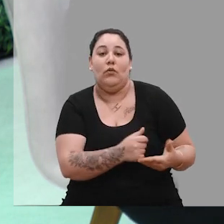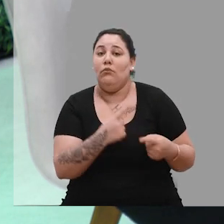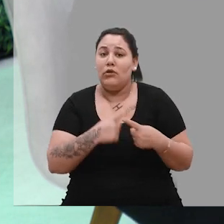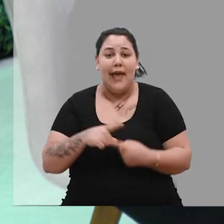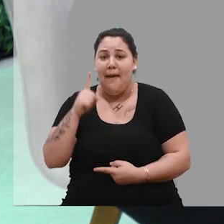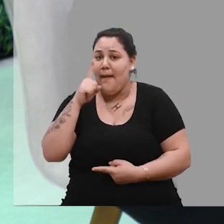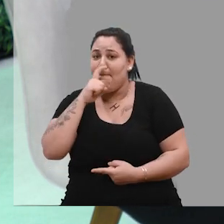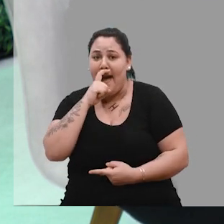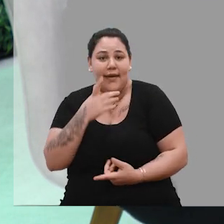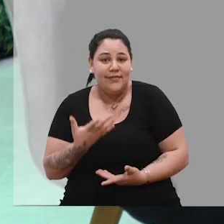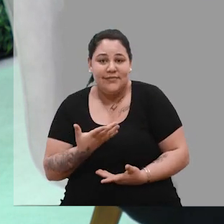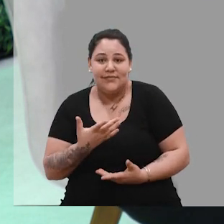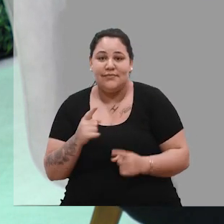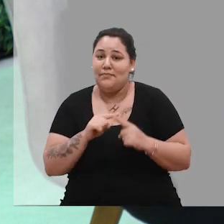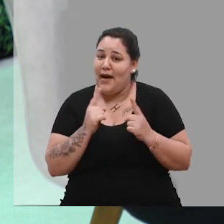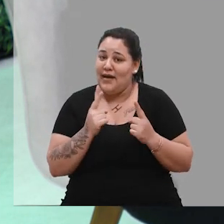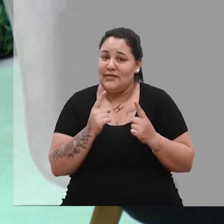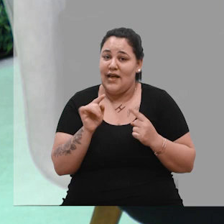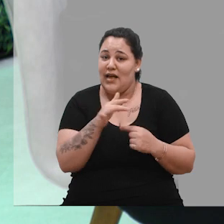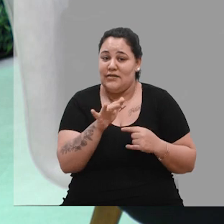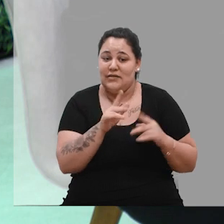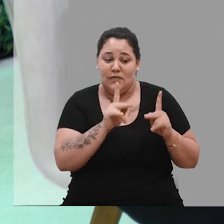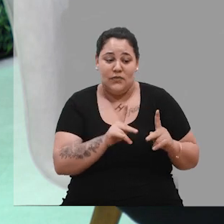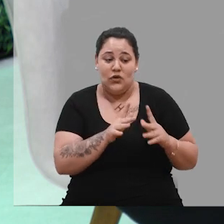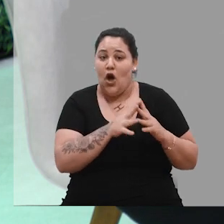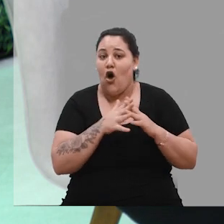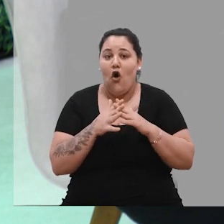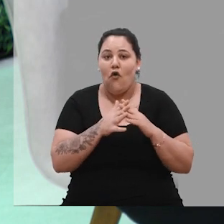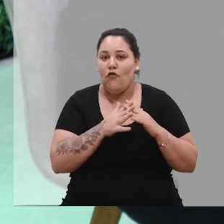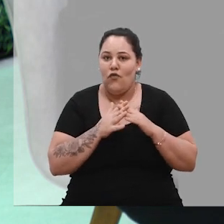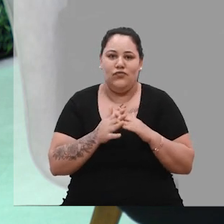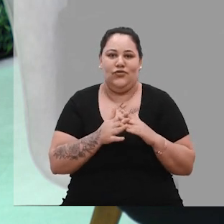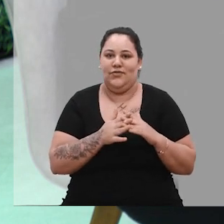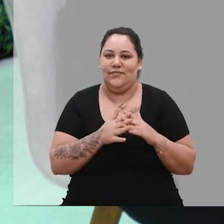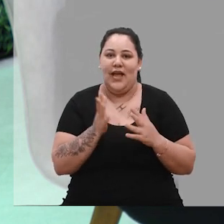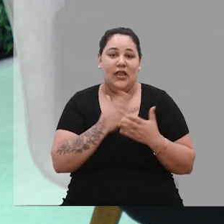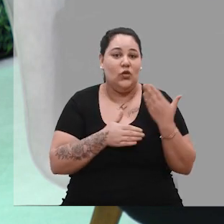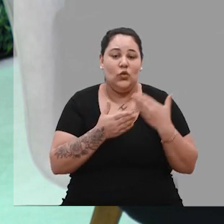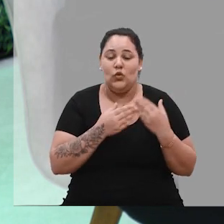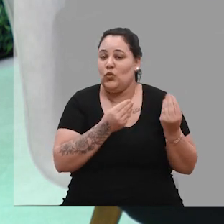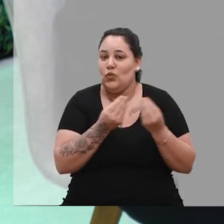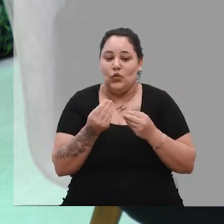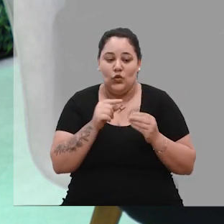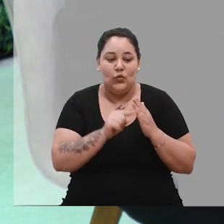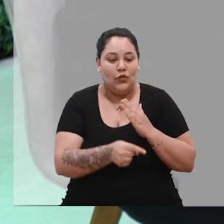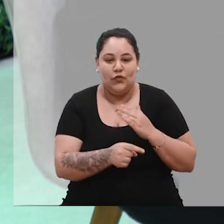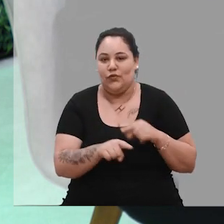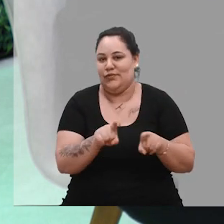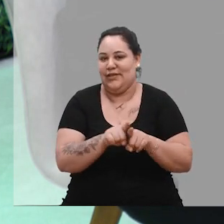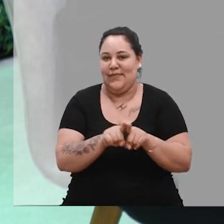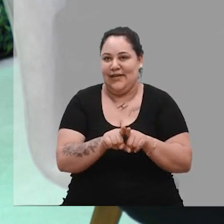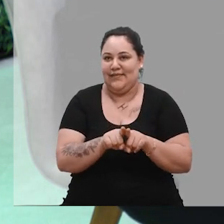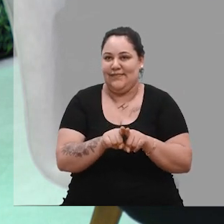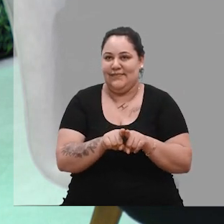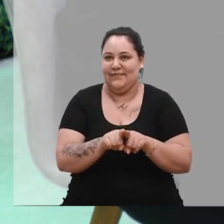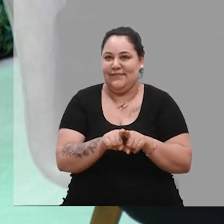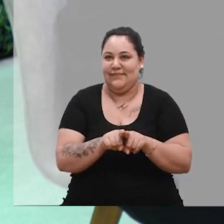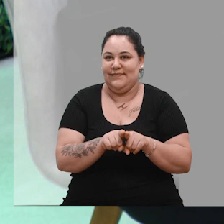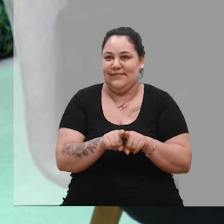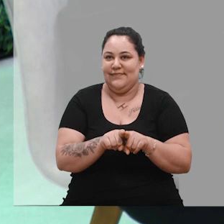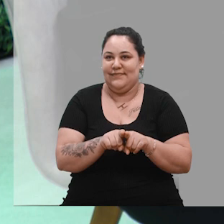né? Mas às vezes se confunde. Como isso é complexo, né? Porque eu acho que vai e volta e a gente para num mesmo item que é